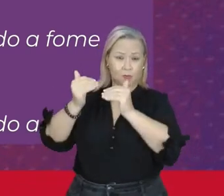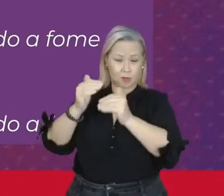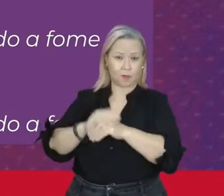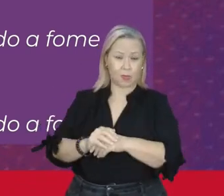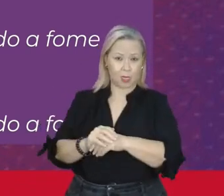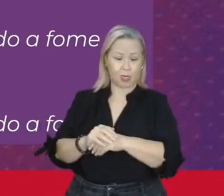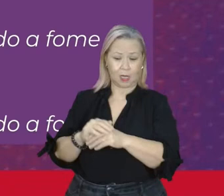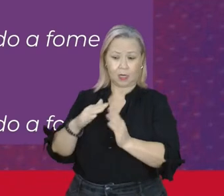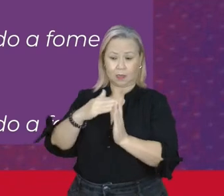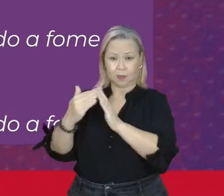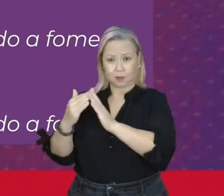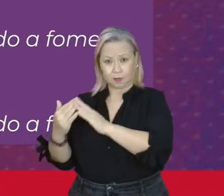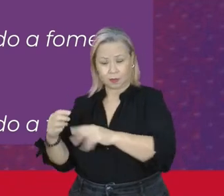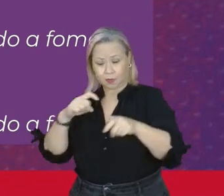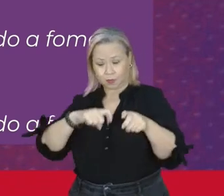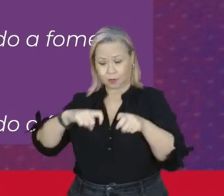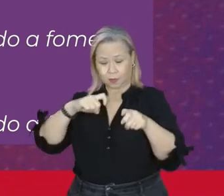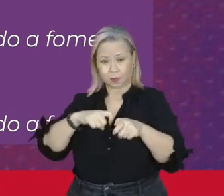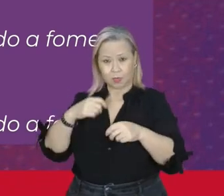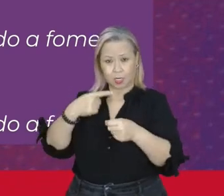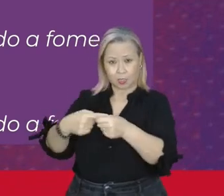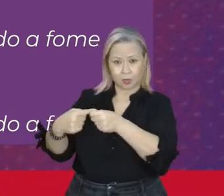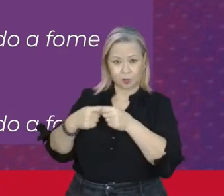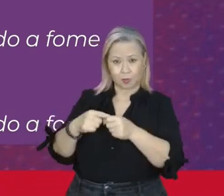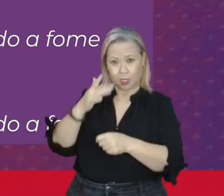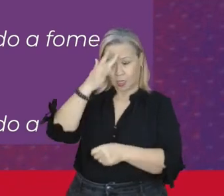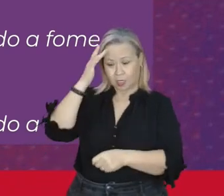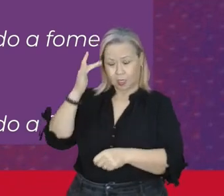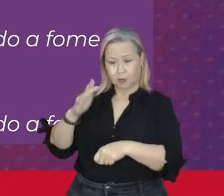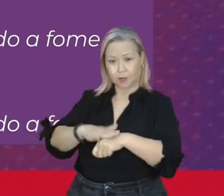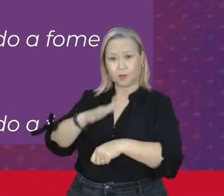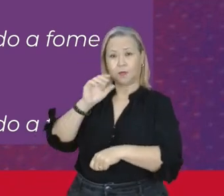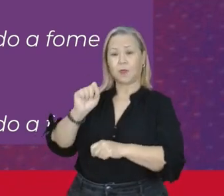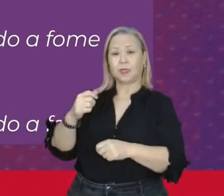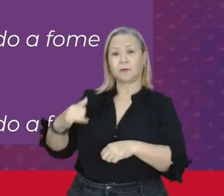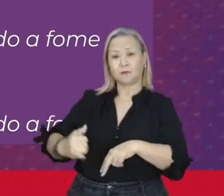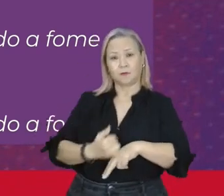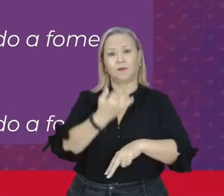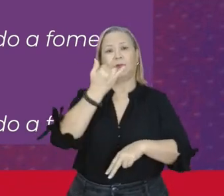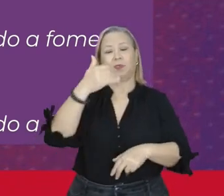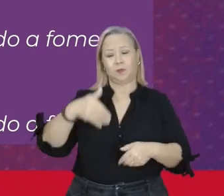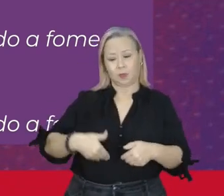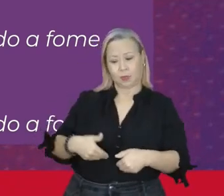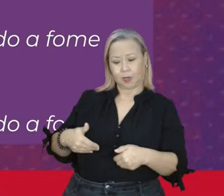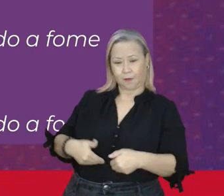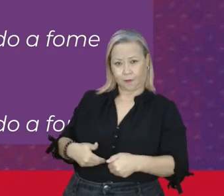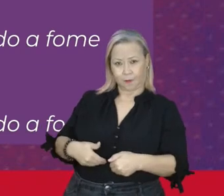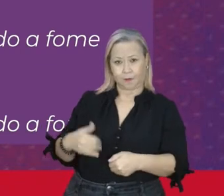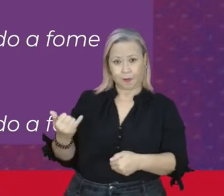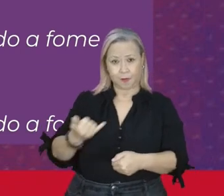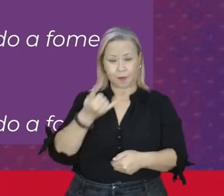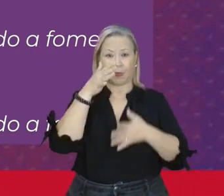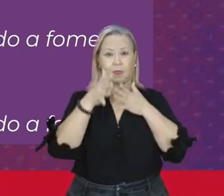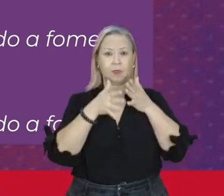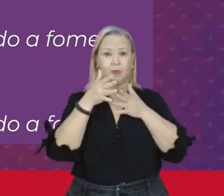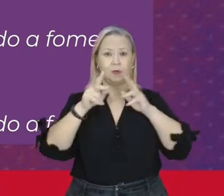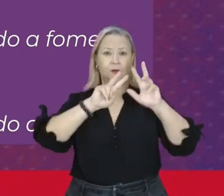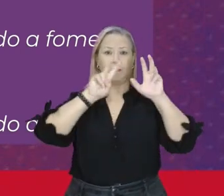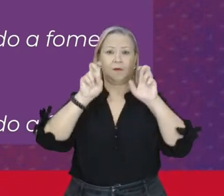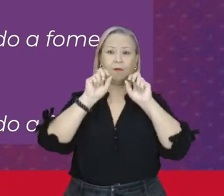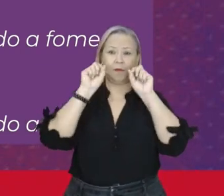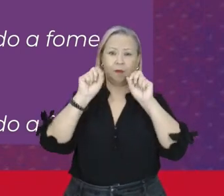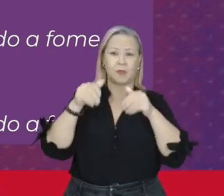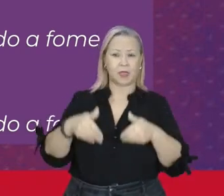das periferias rurais e urbanas, as pessoas que mais são vítimas da fome. É importante a gente falar isso, que a fome